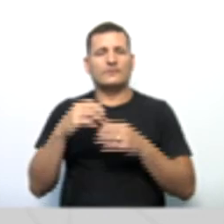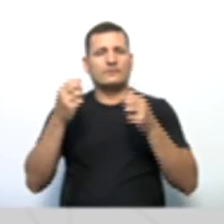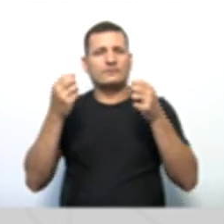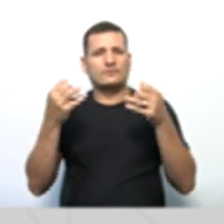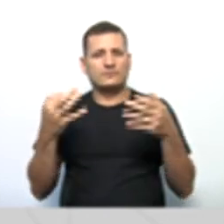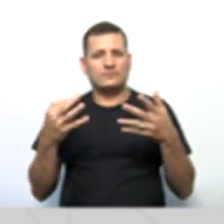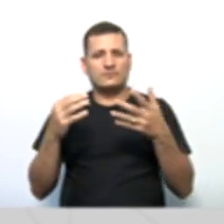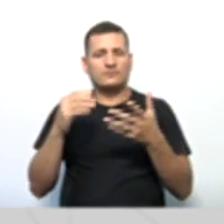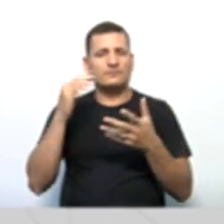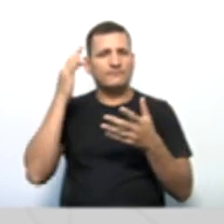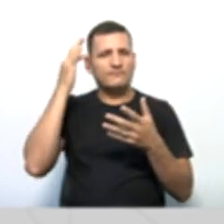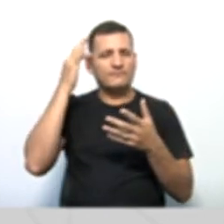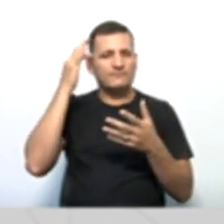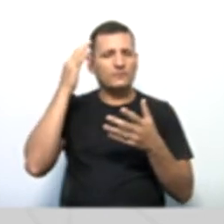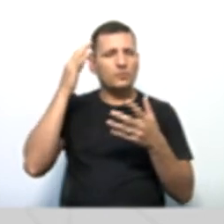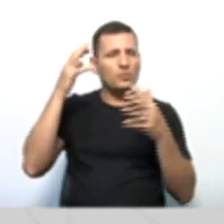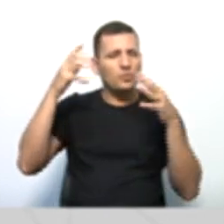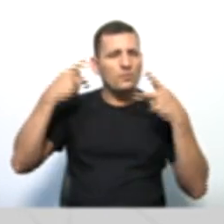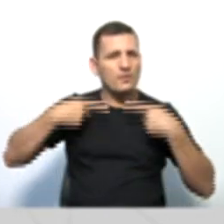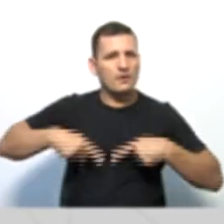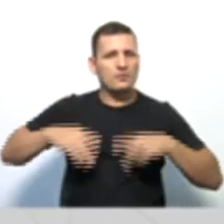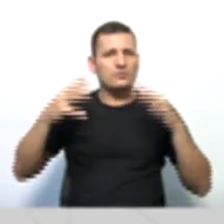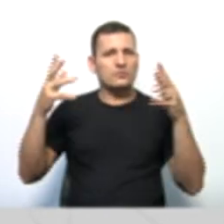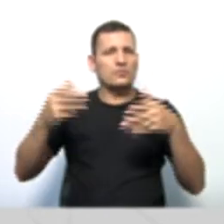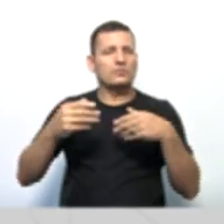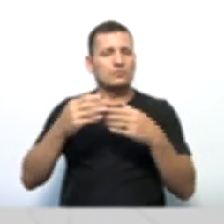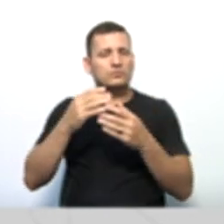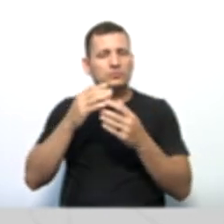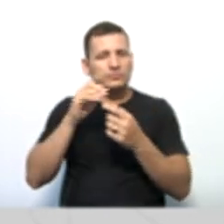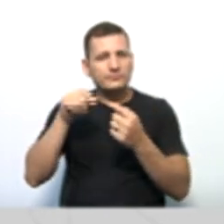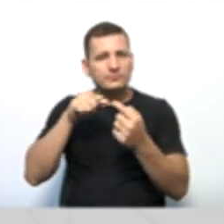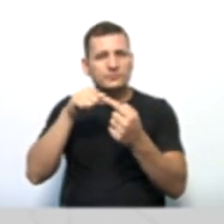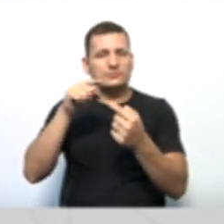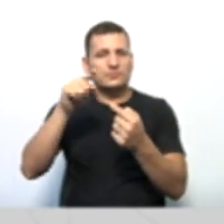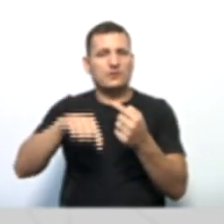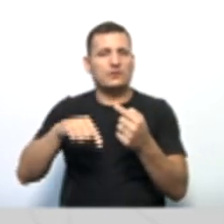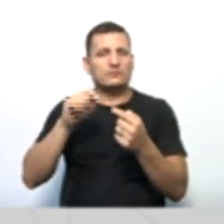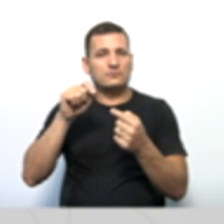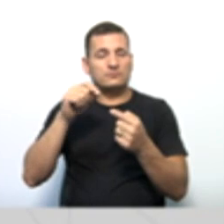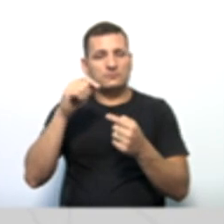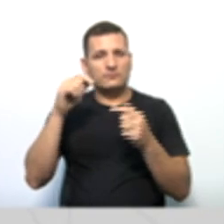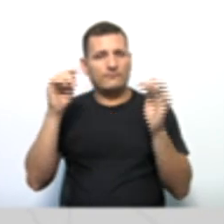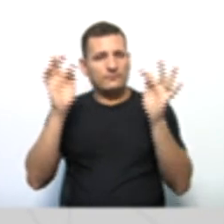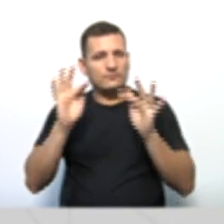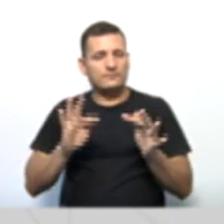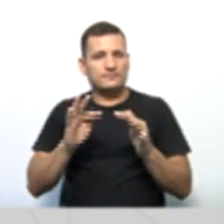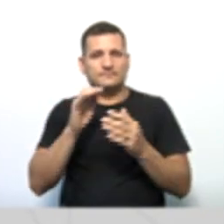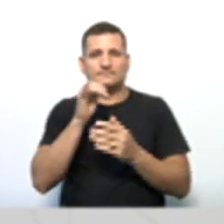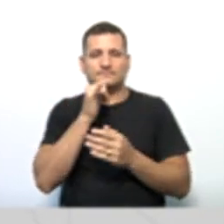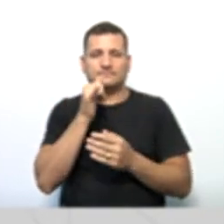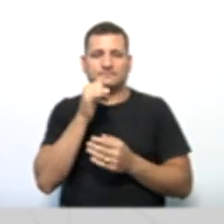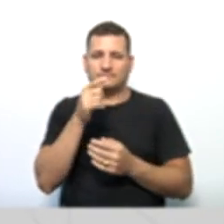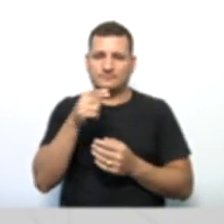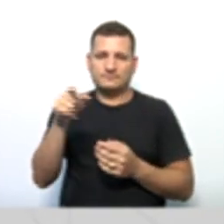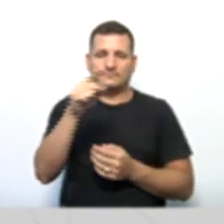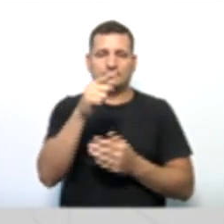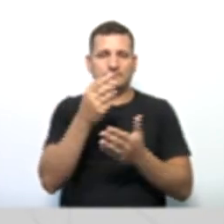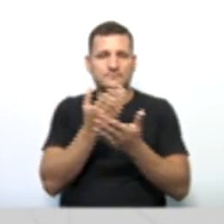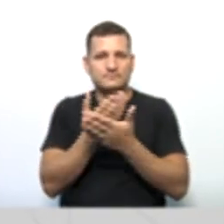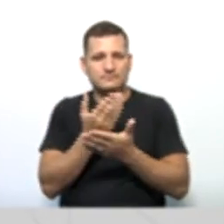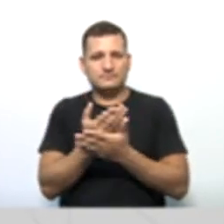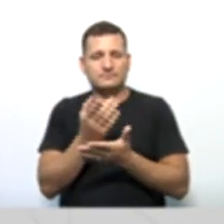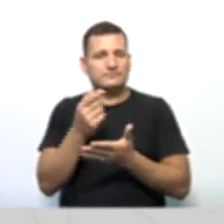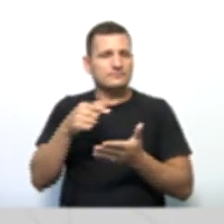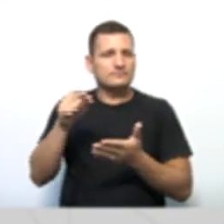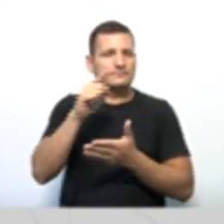tudo que a gente faz é buscando a felicidade. Se você está estudando, se você pratica